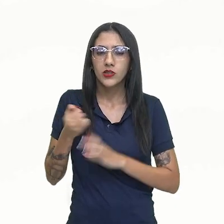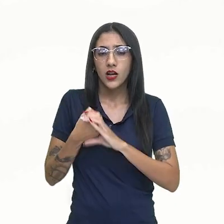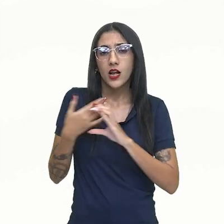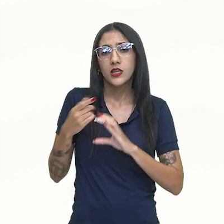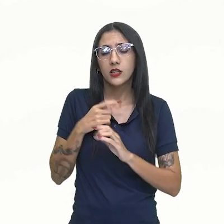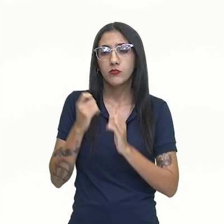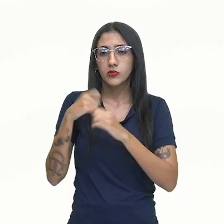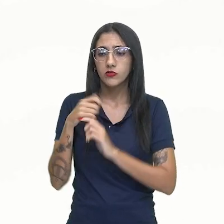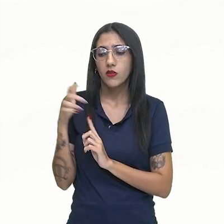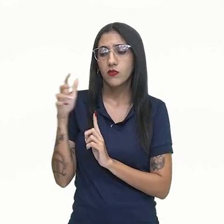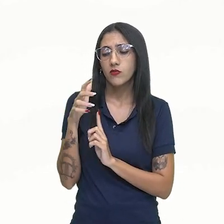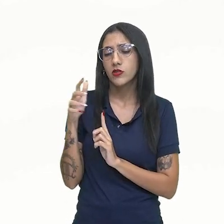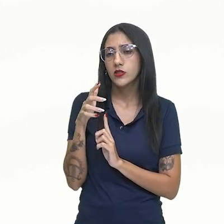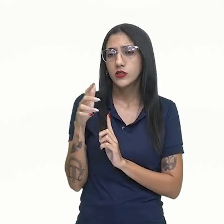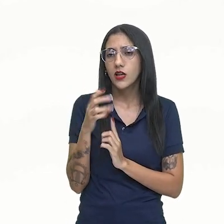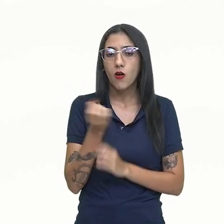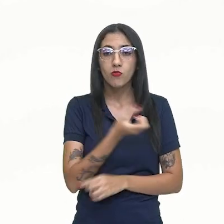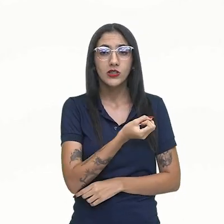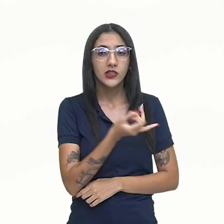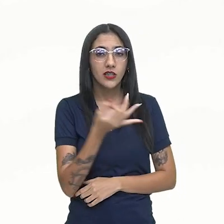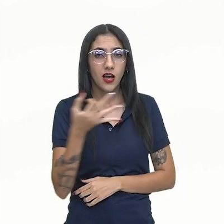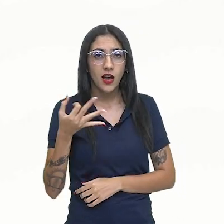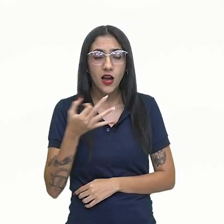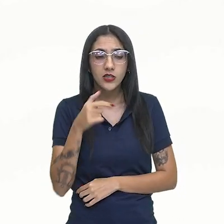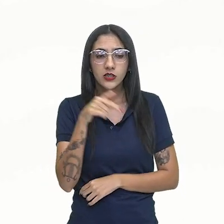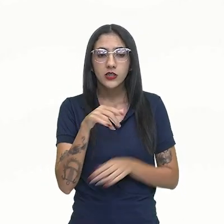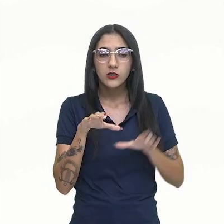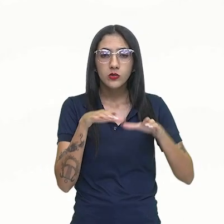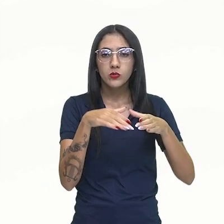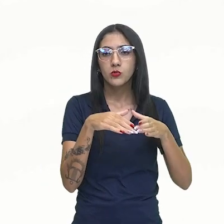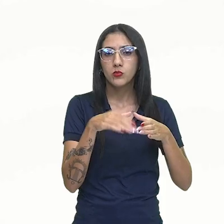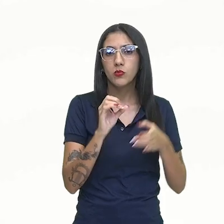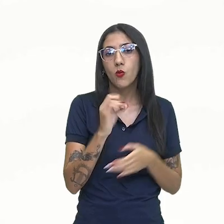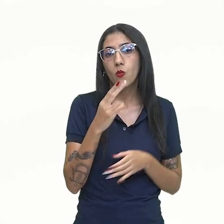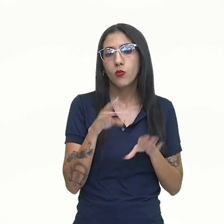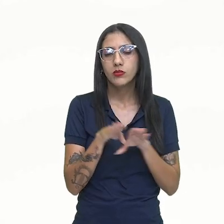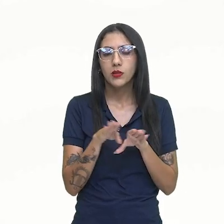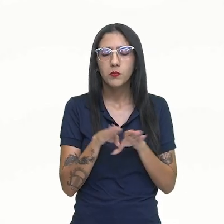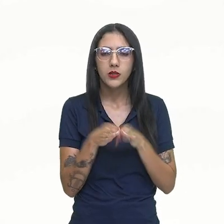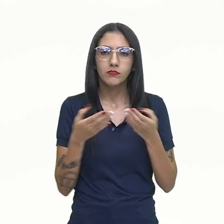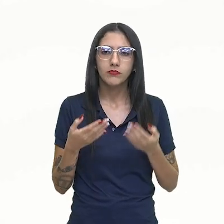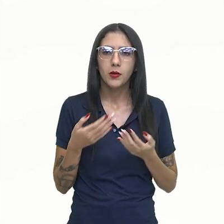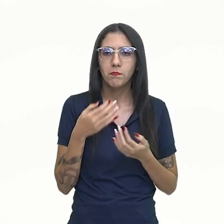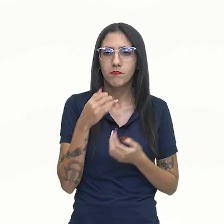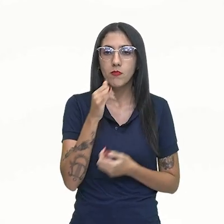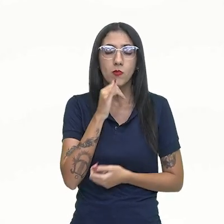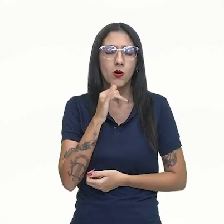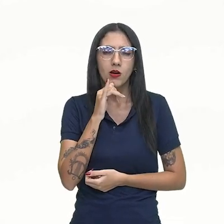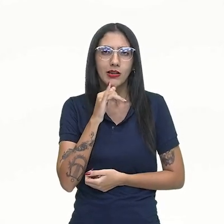a dinâmica da população, né? Por exemplo, quando tem caça